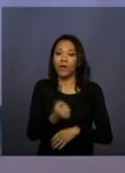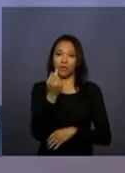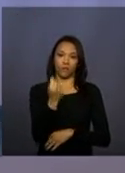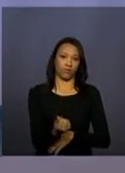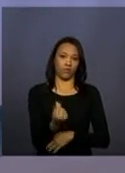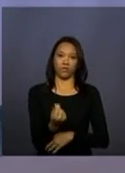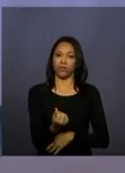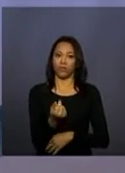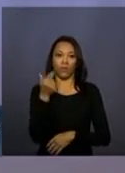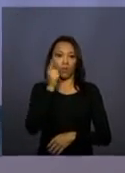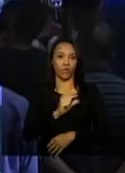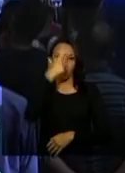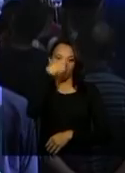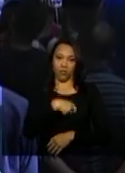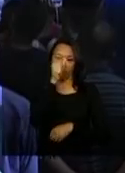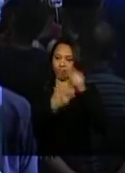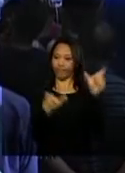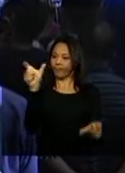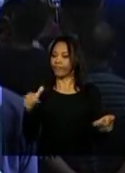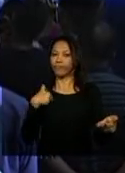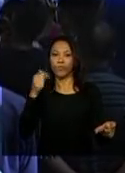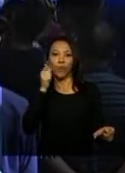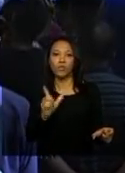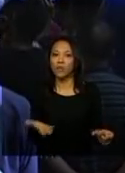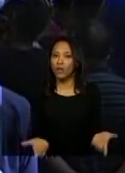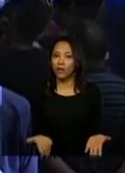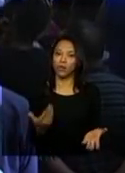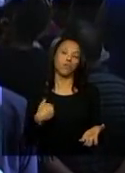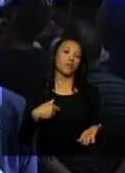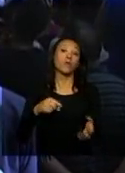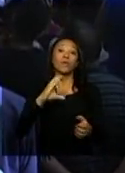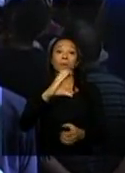alguma. Então, a gente precisa que o